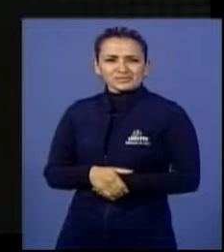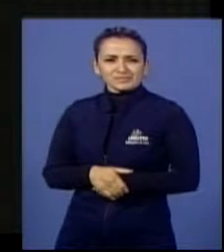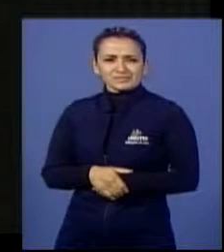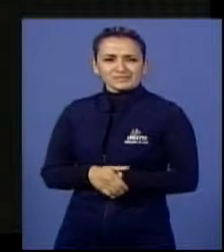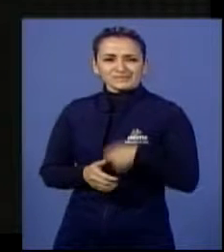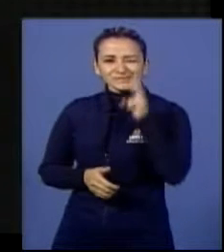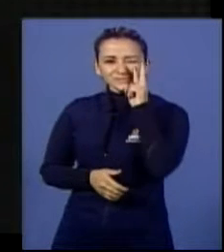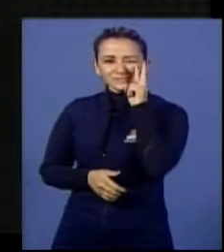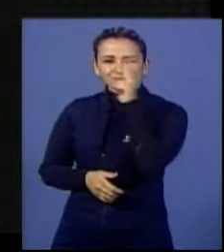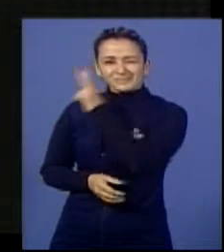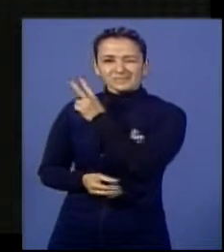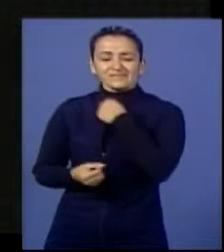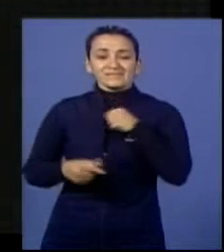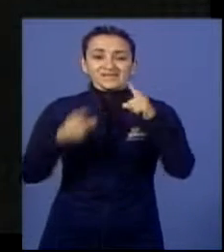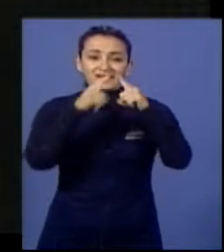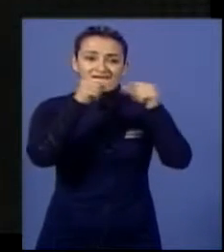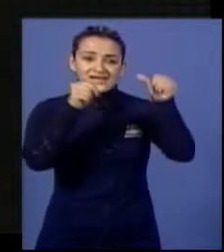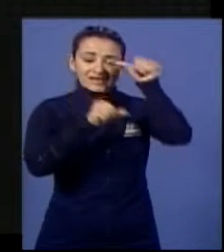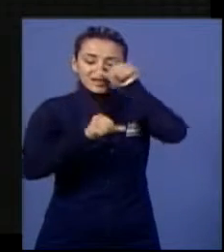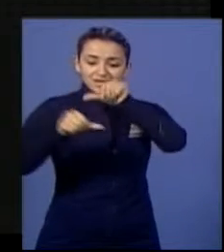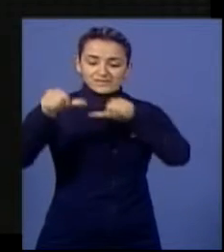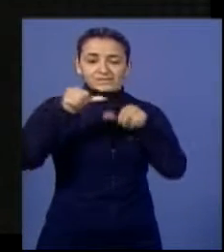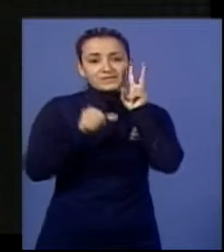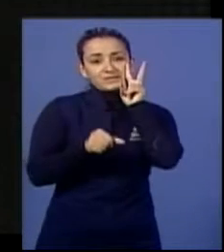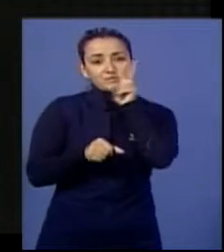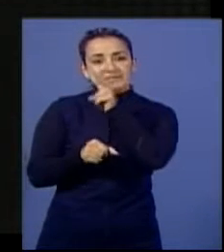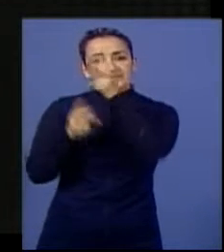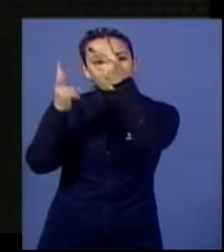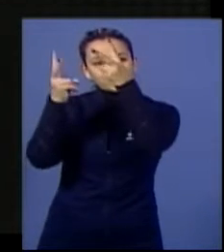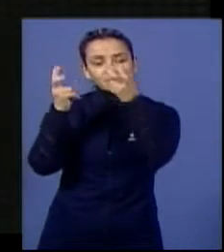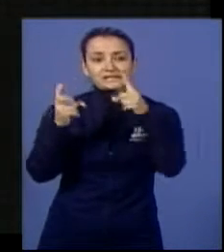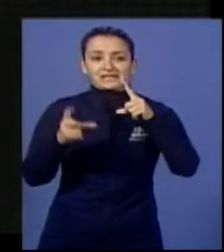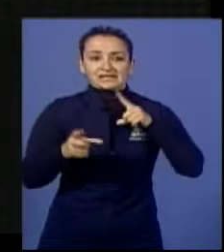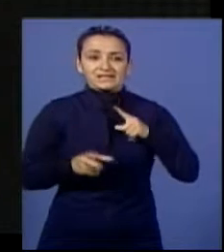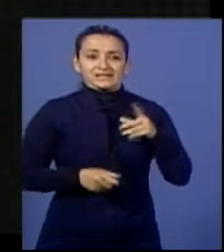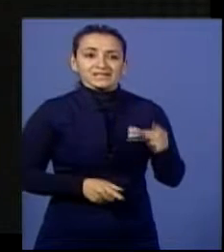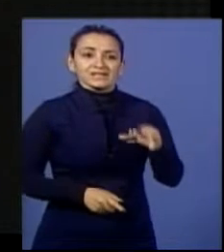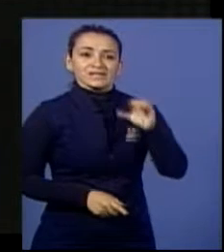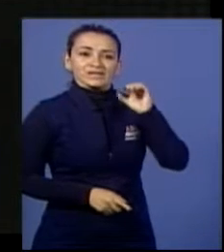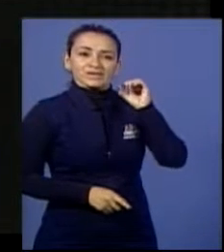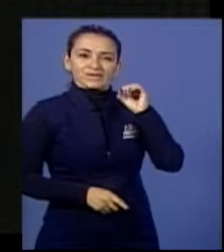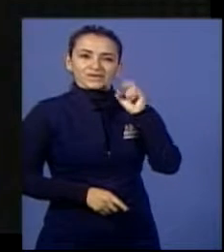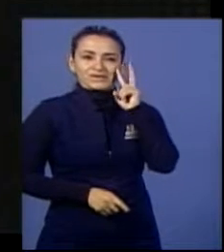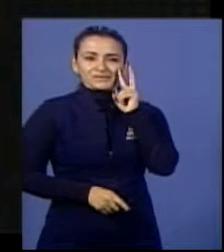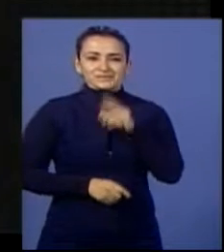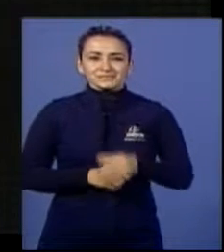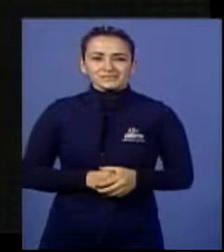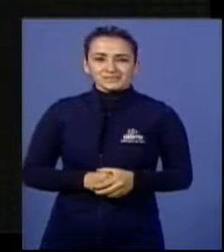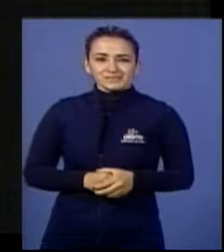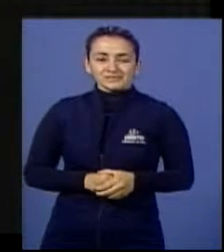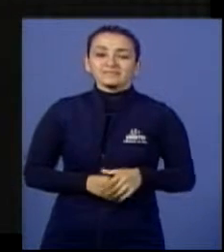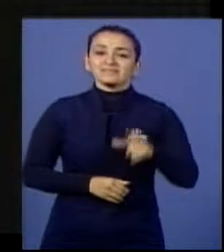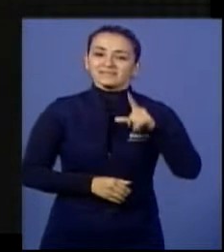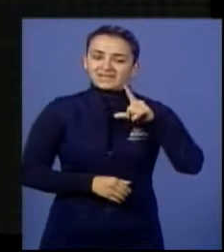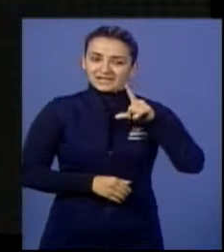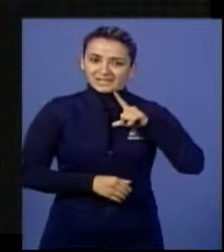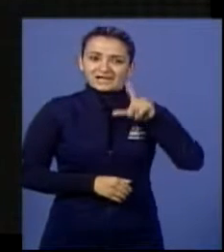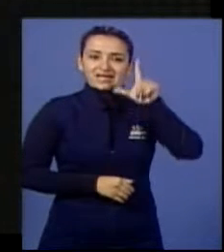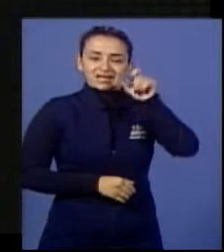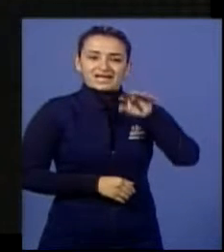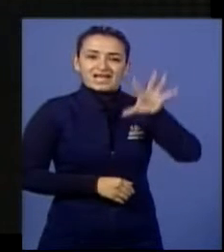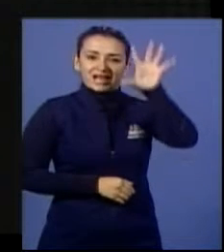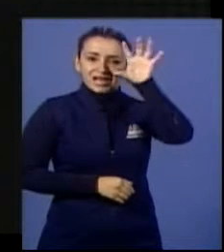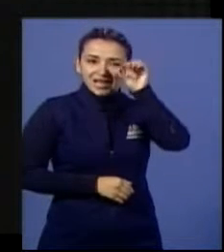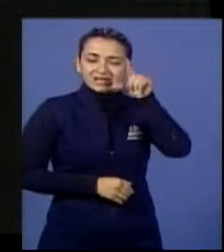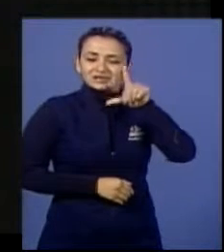equação química, e nessa equação química você observa que tem um ácido lático, estão escrevendo aqui? Não, não pode escrever ácido, aqui, mas tudo bem. Tem um ácido lático sofrendo